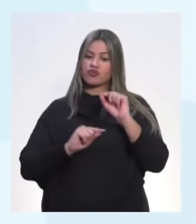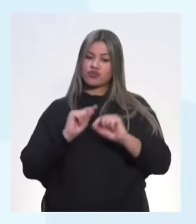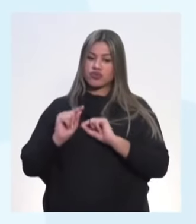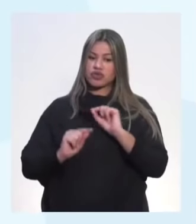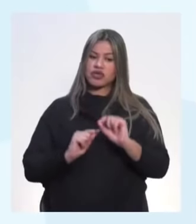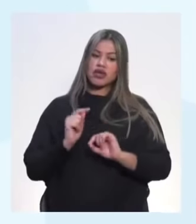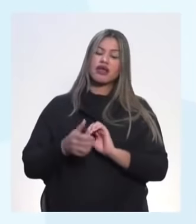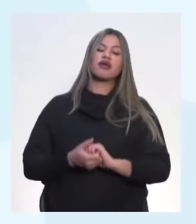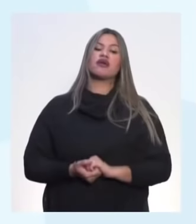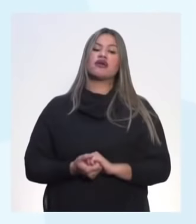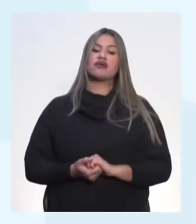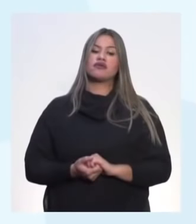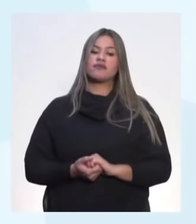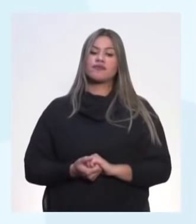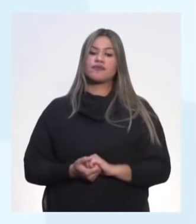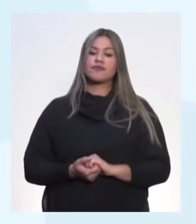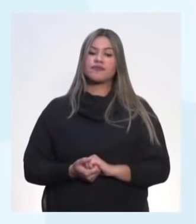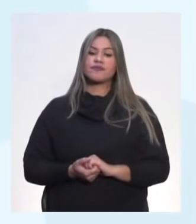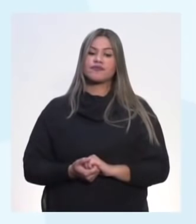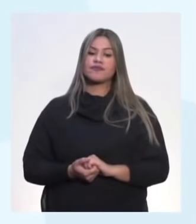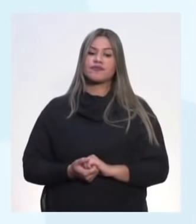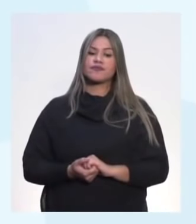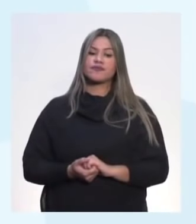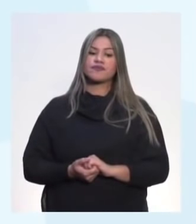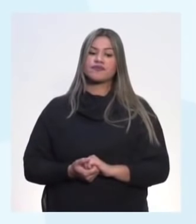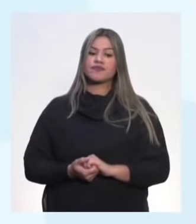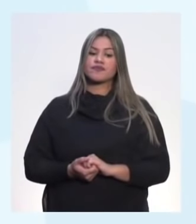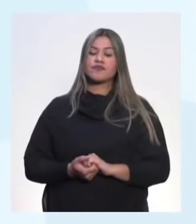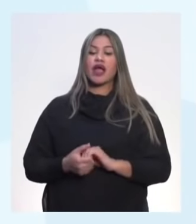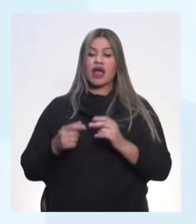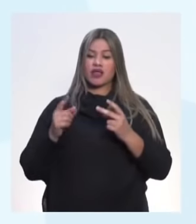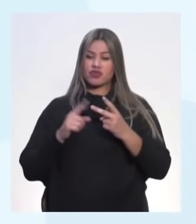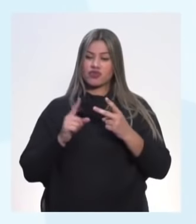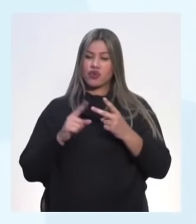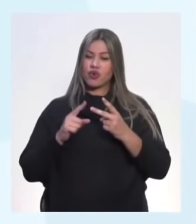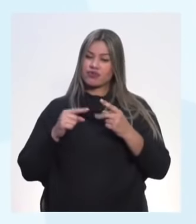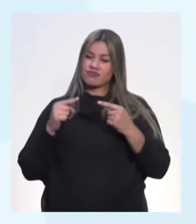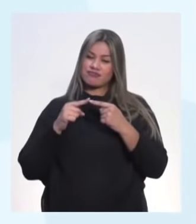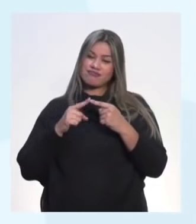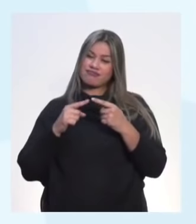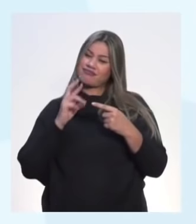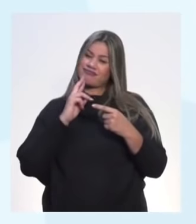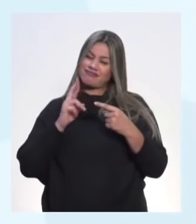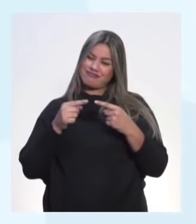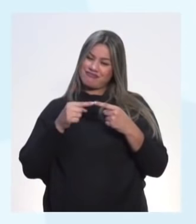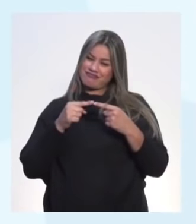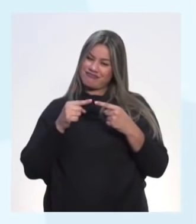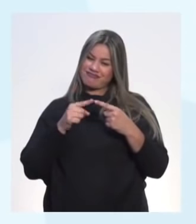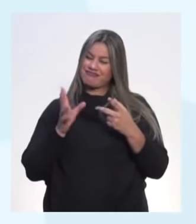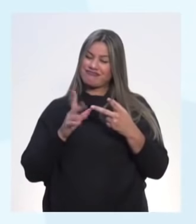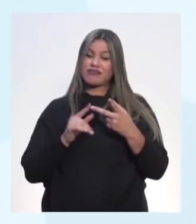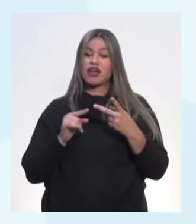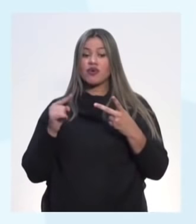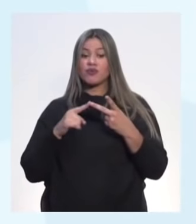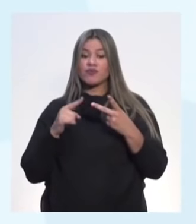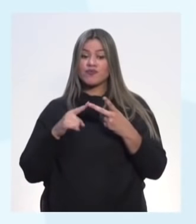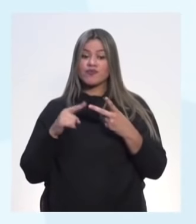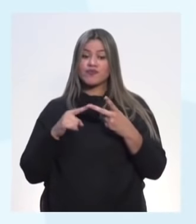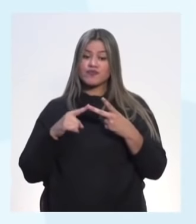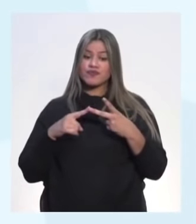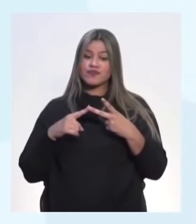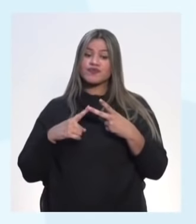submetidos tem sido algo bom para a natureza. Repara que a 2 meio que é a resposta da 1, em geral, e para os animais.